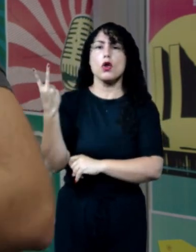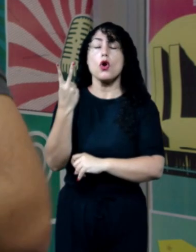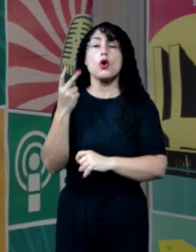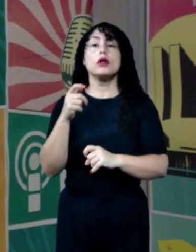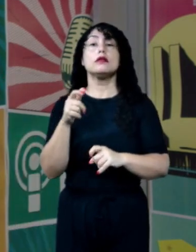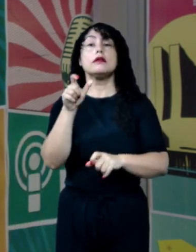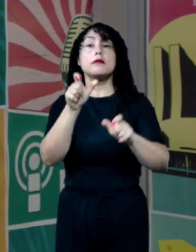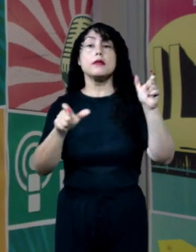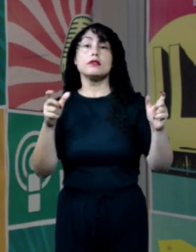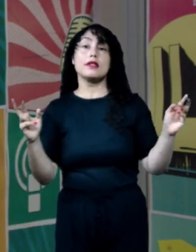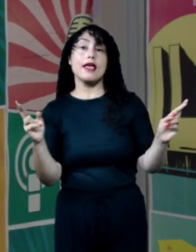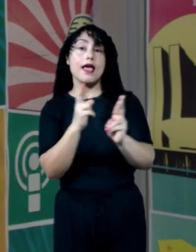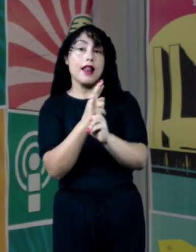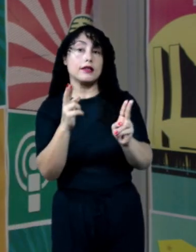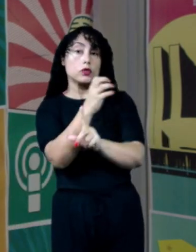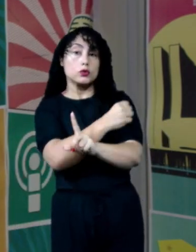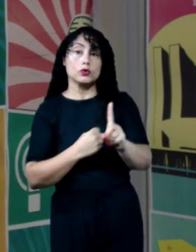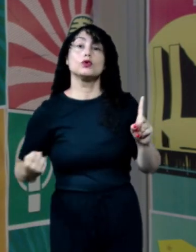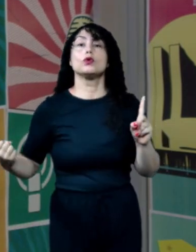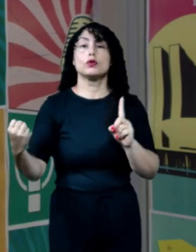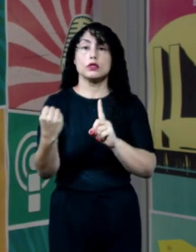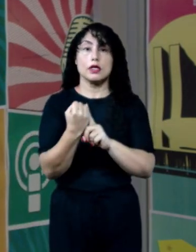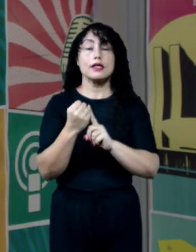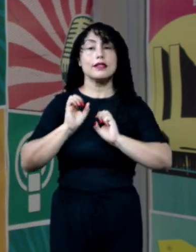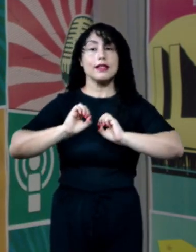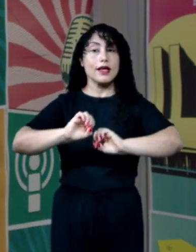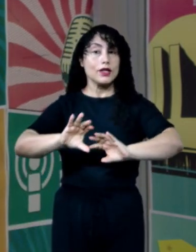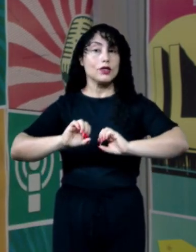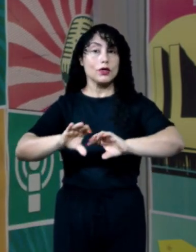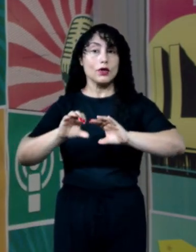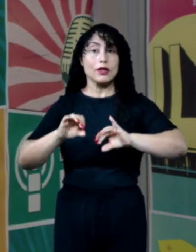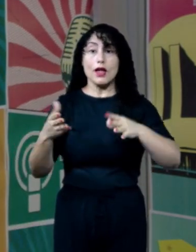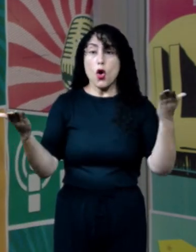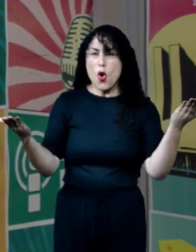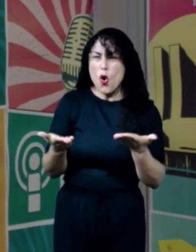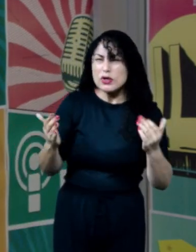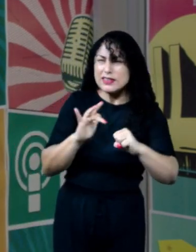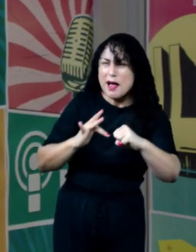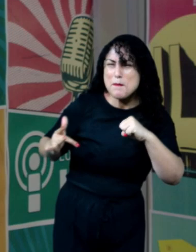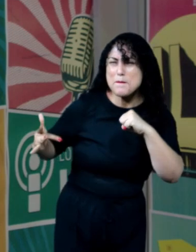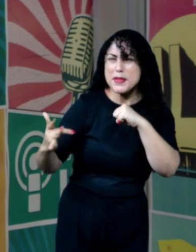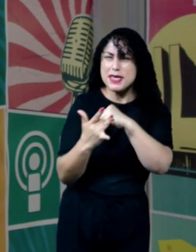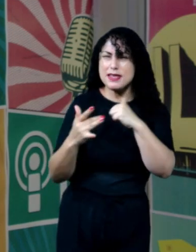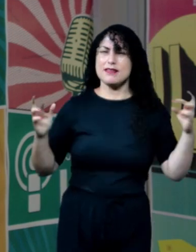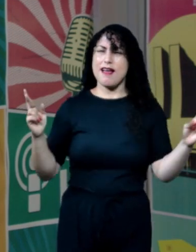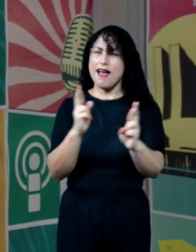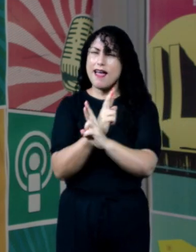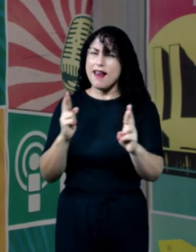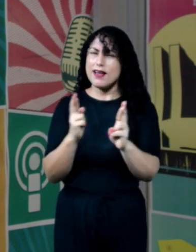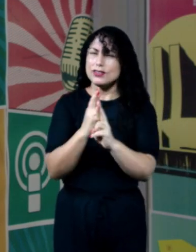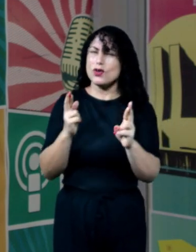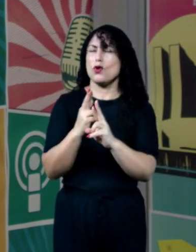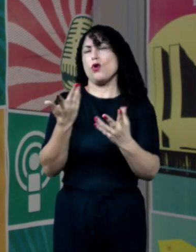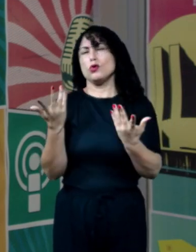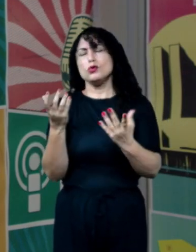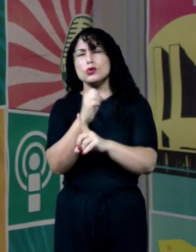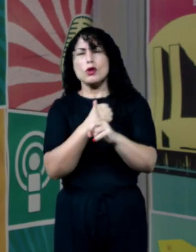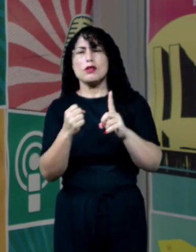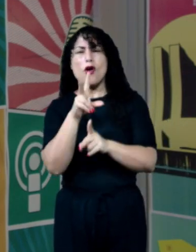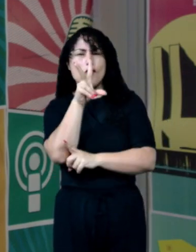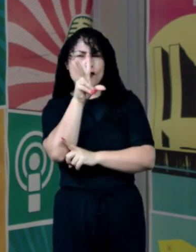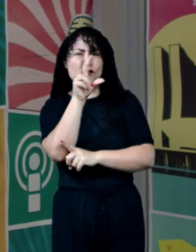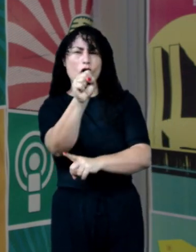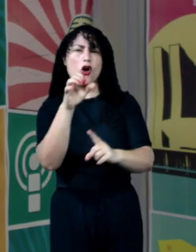tem relações sociais. E na mídia hoje, as relações sociais, elas estão